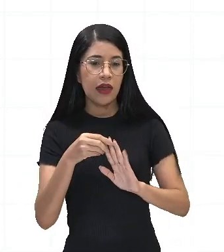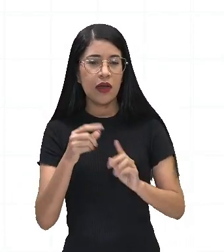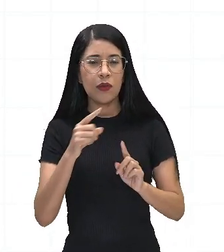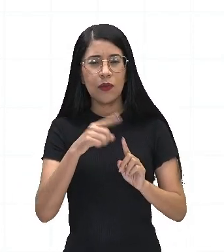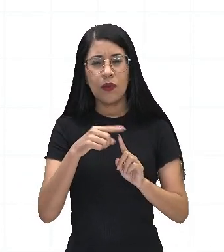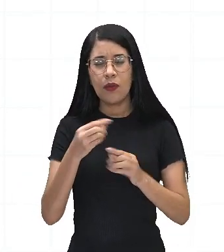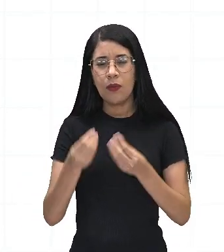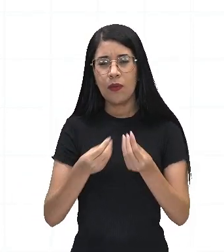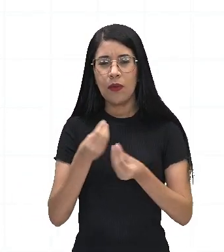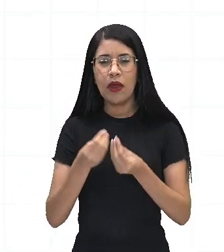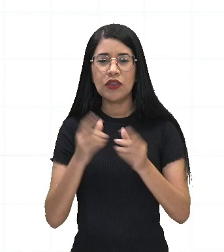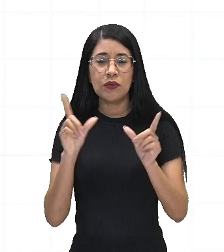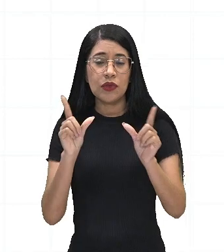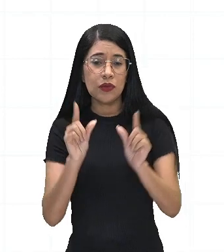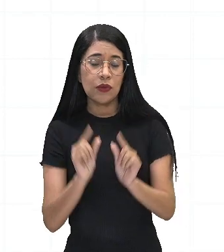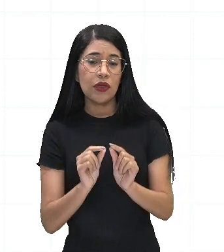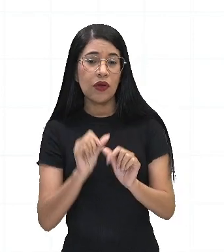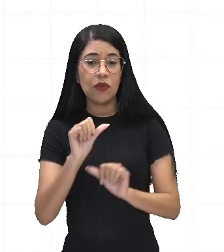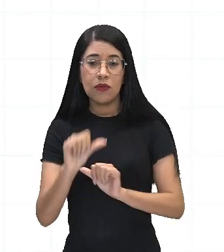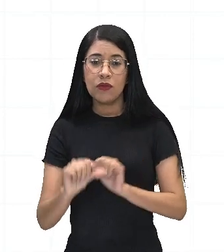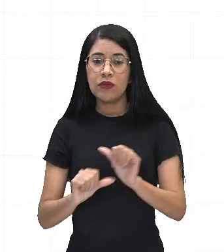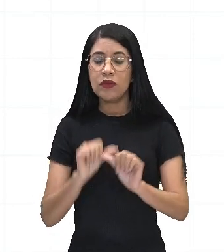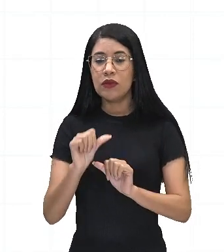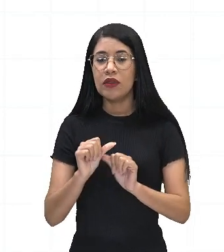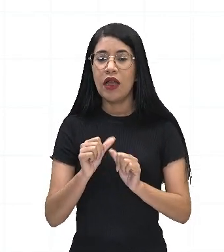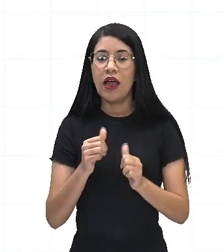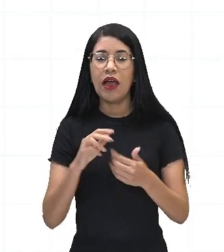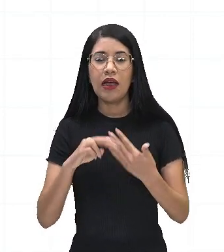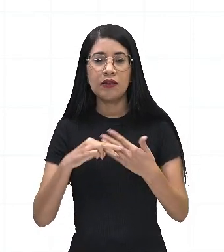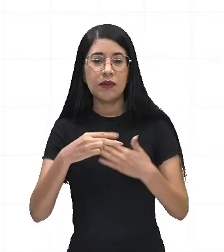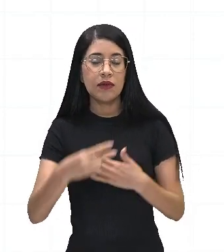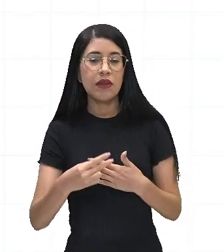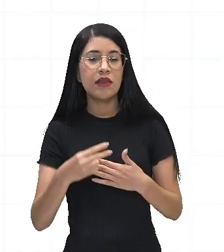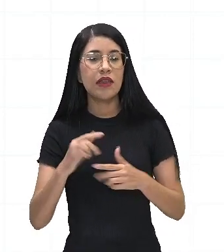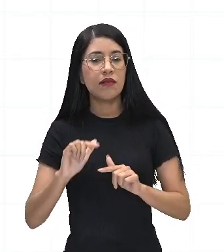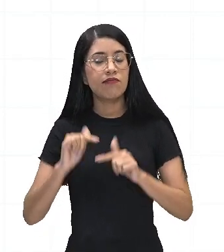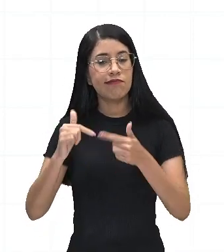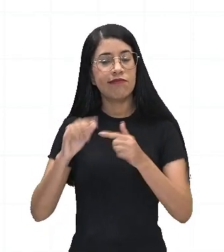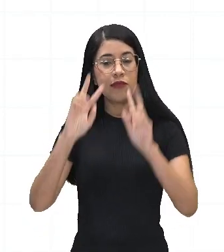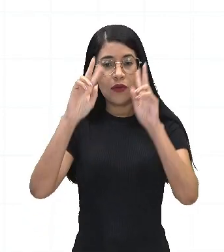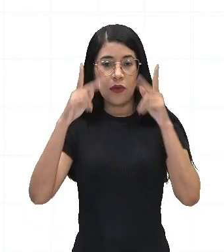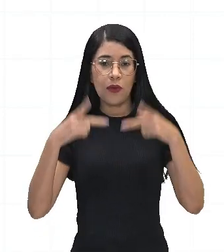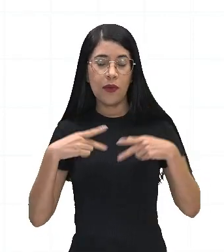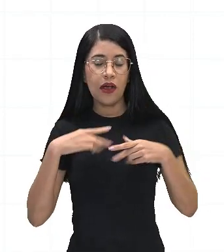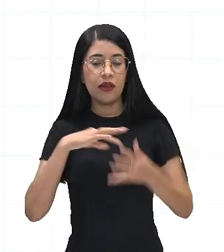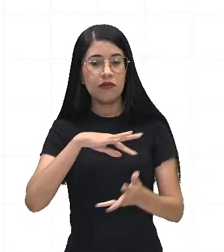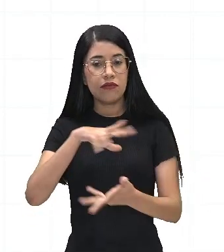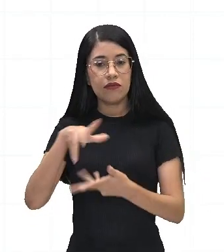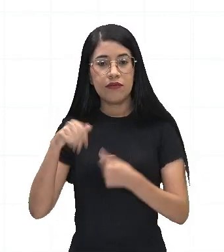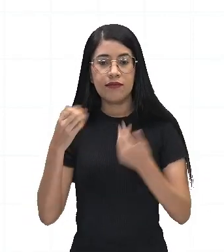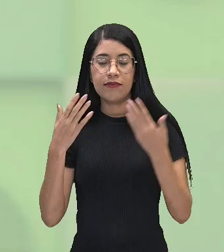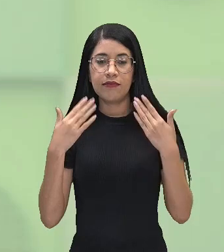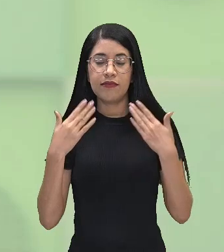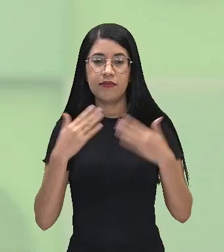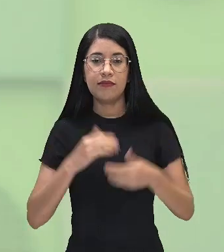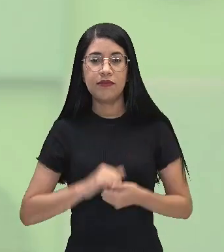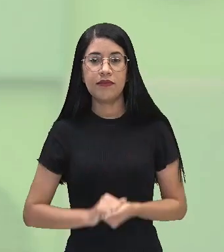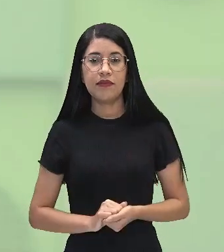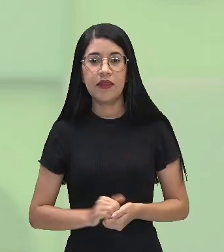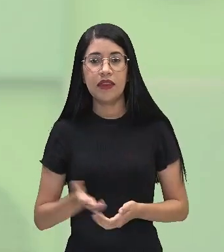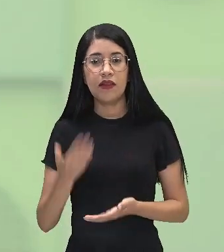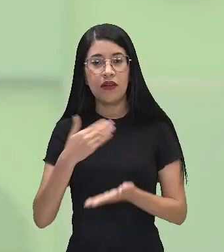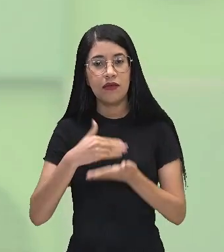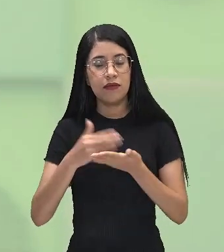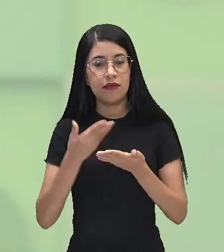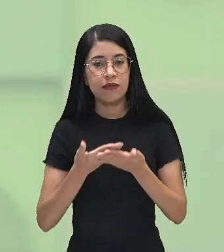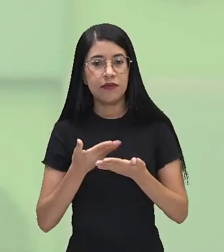de diminuir ou reverter os impactos das ações humanas no aquecimento global. Então, vamos